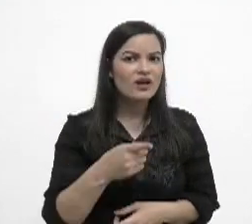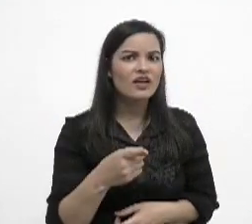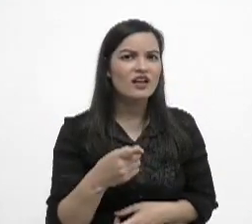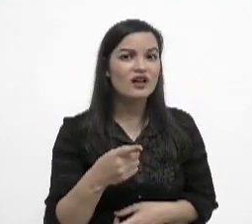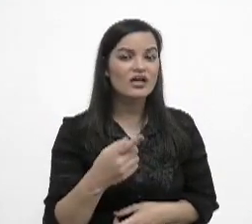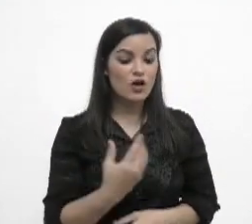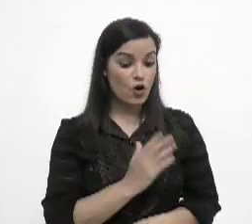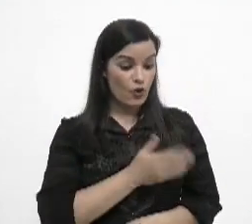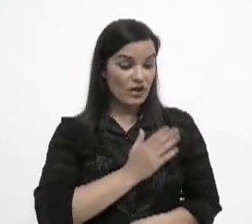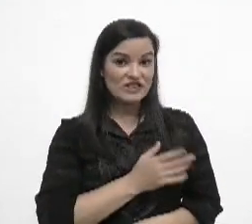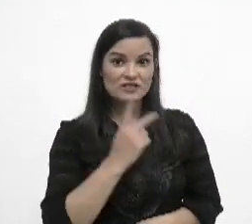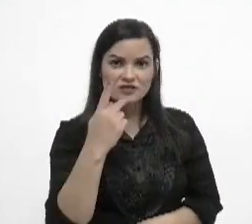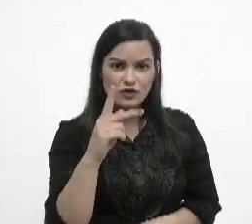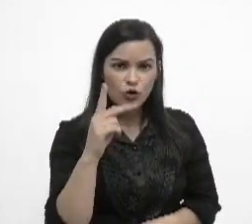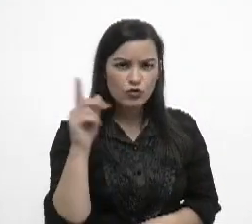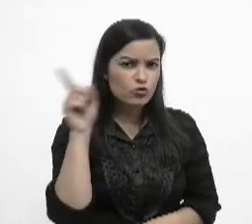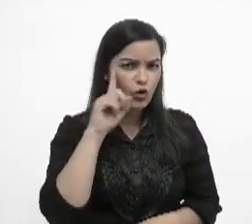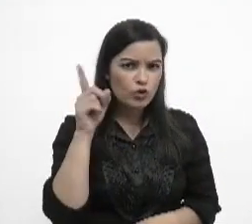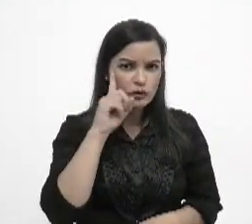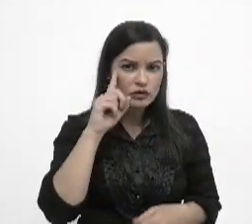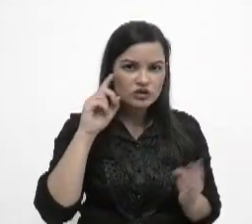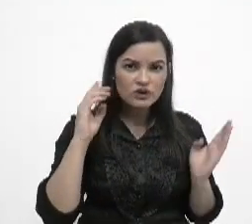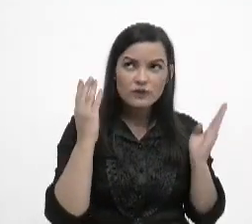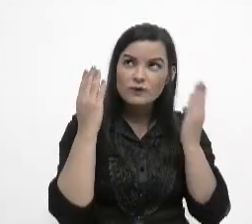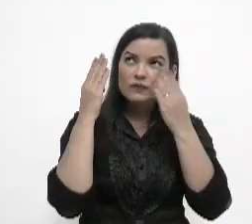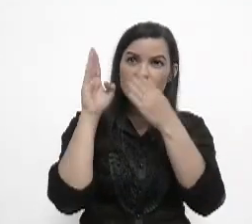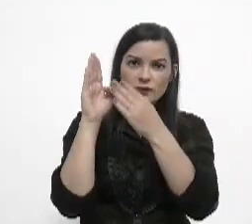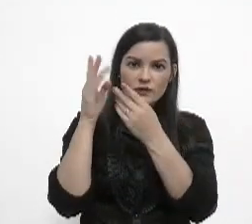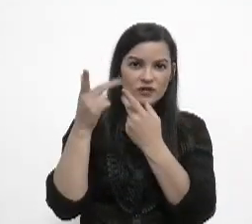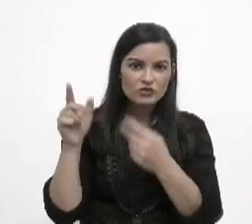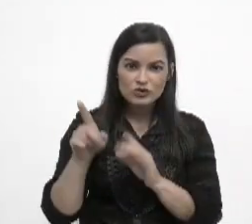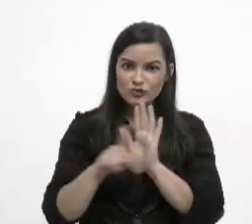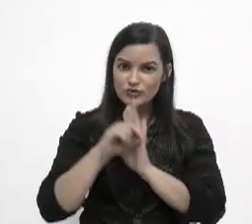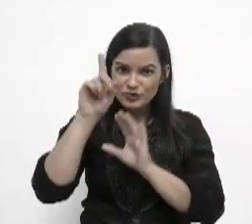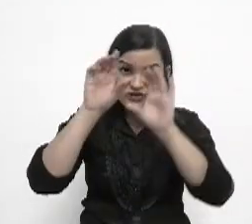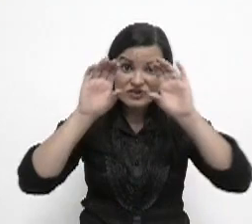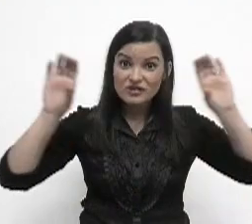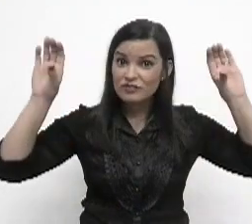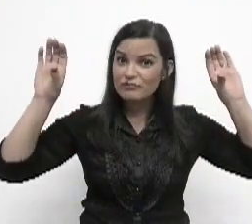O seu coração está todos os dias voltados para as coisas celestiais?